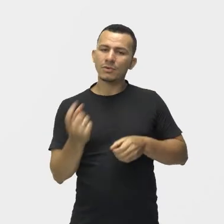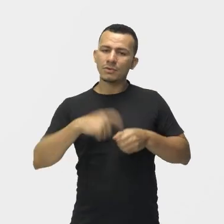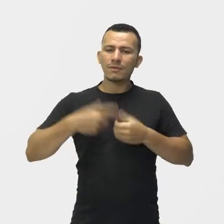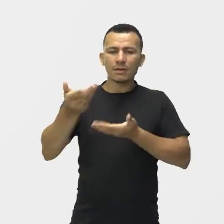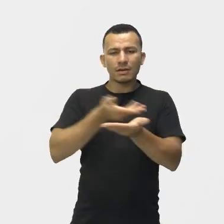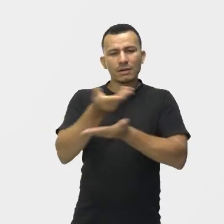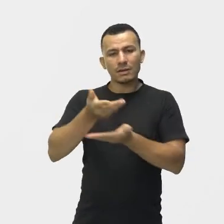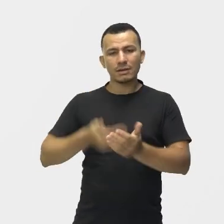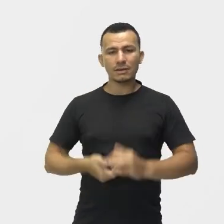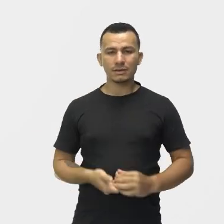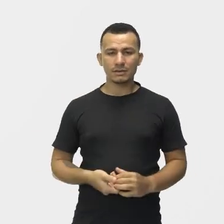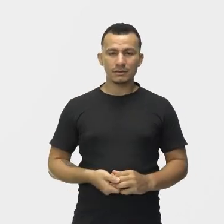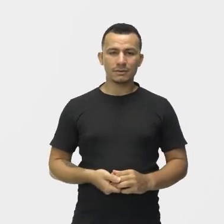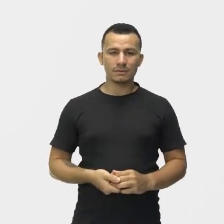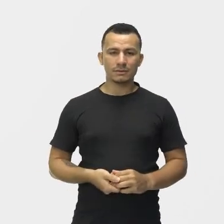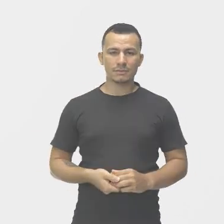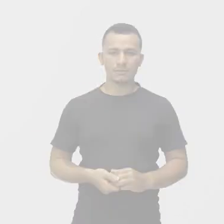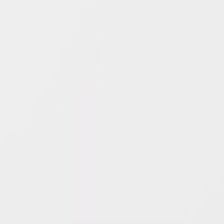para interagir.